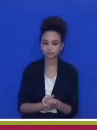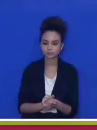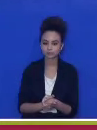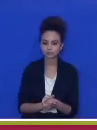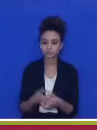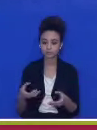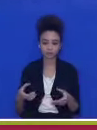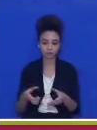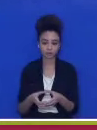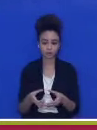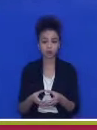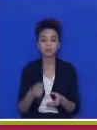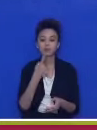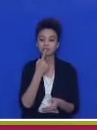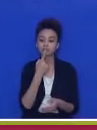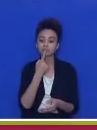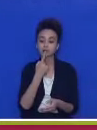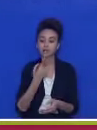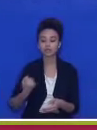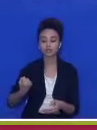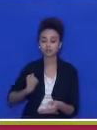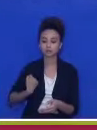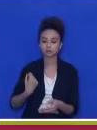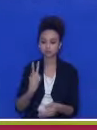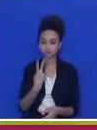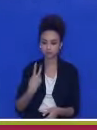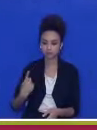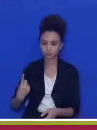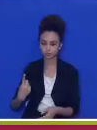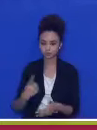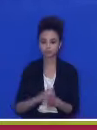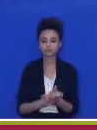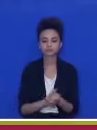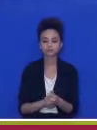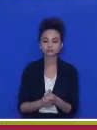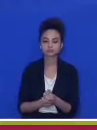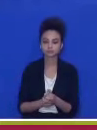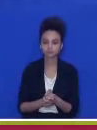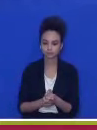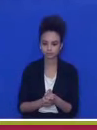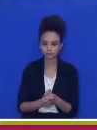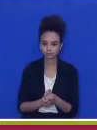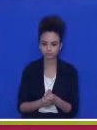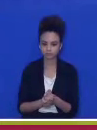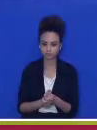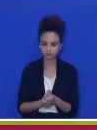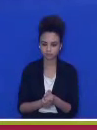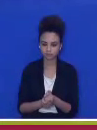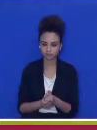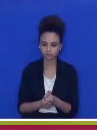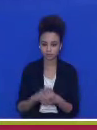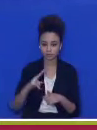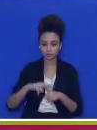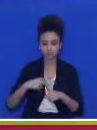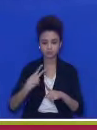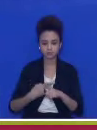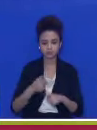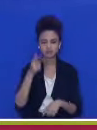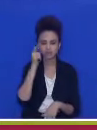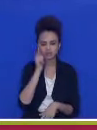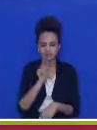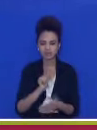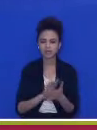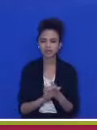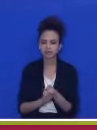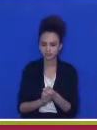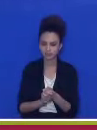Mais uma bola vermelha, número 21. Vermelha 21. Na dupla Sena você ganha a partir